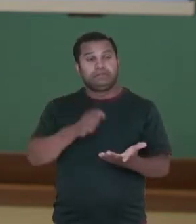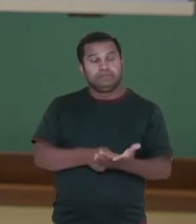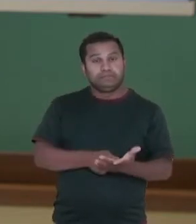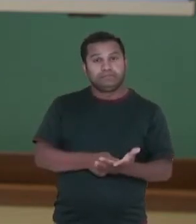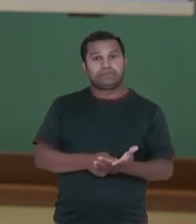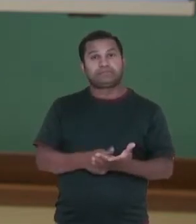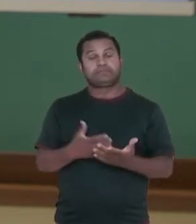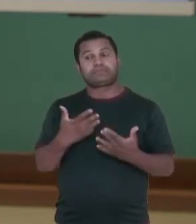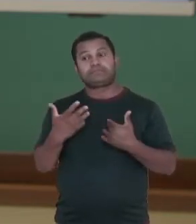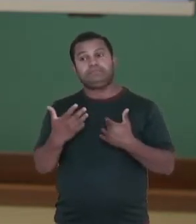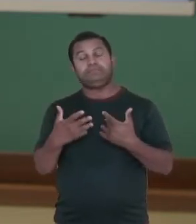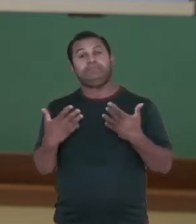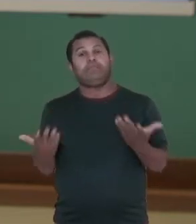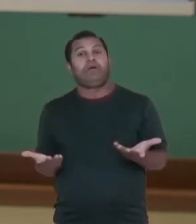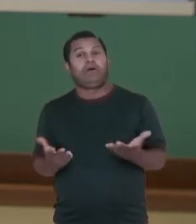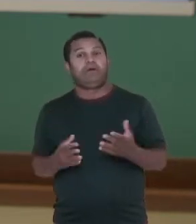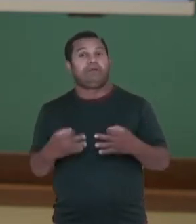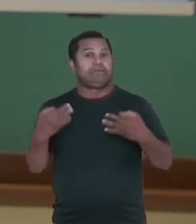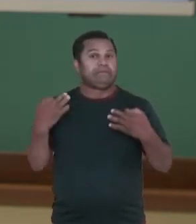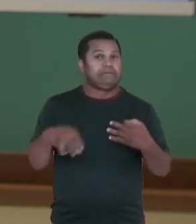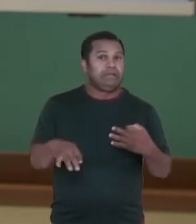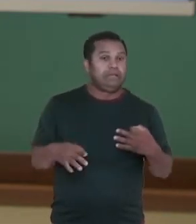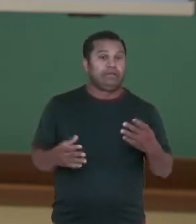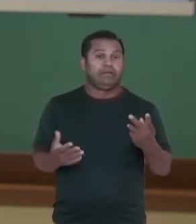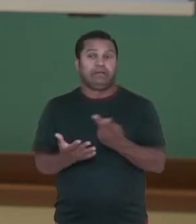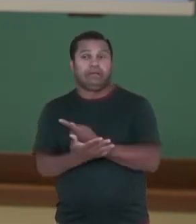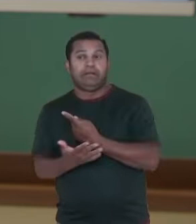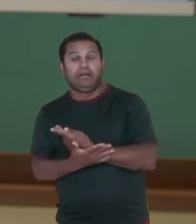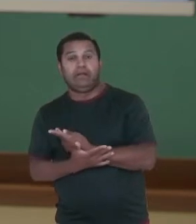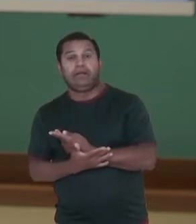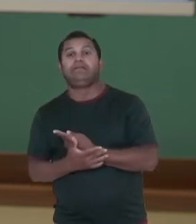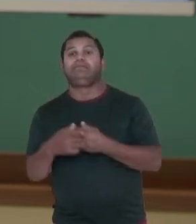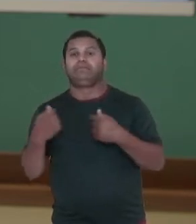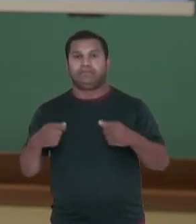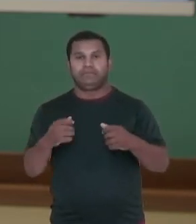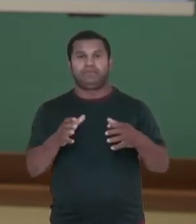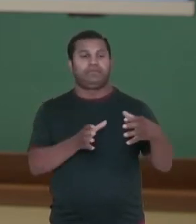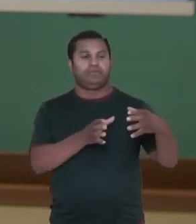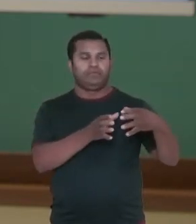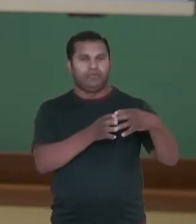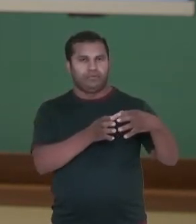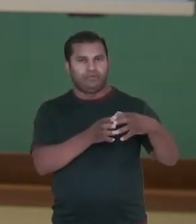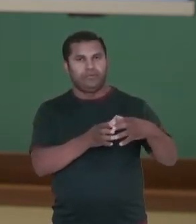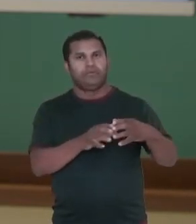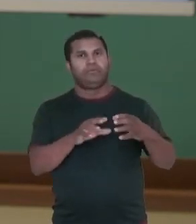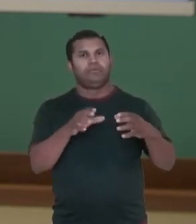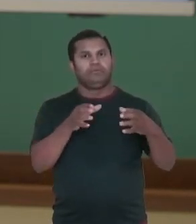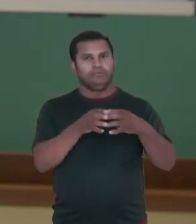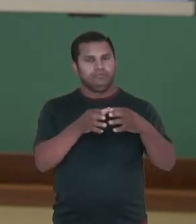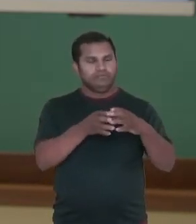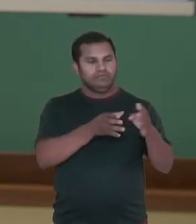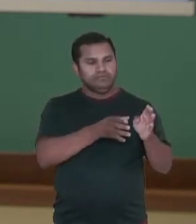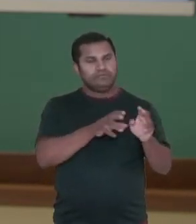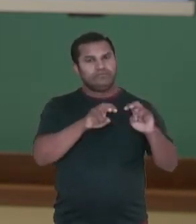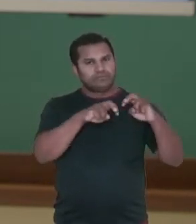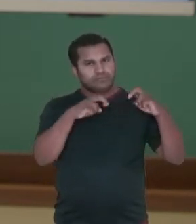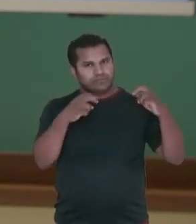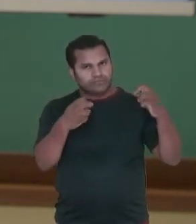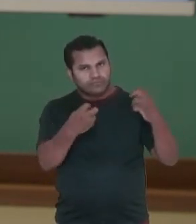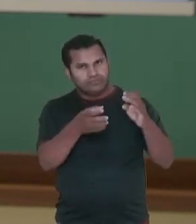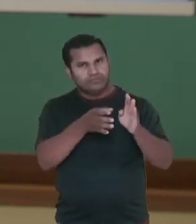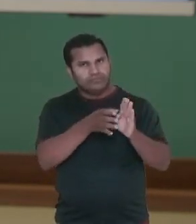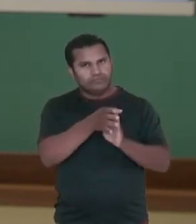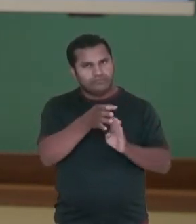da bioética. É ela que vai dizer para mim o que eu posso fazer diante daquela situação ou não, né? Como que eu posso enfrentar